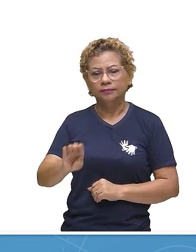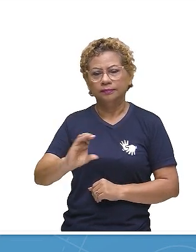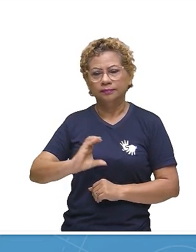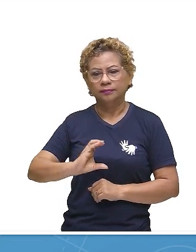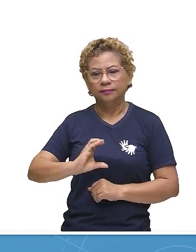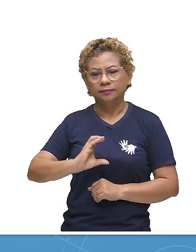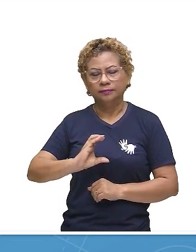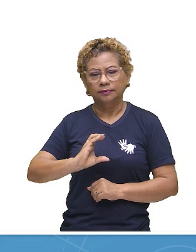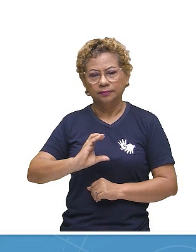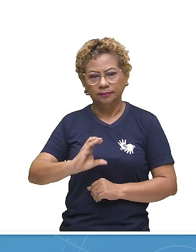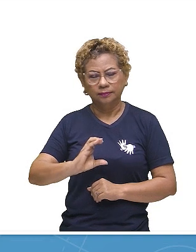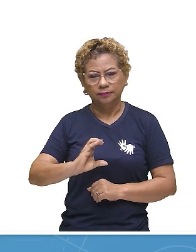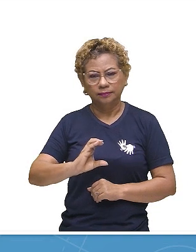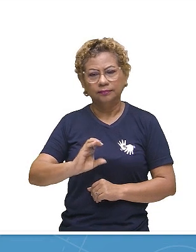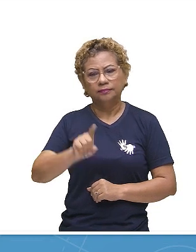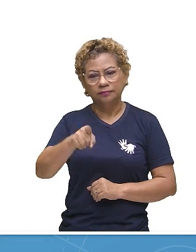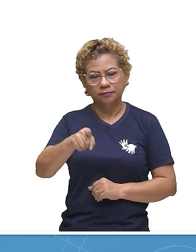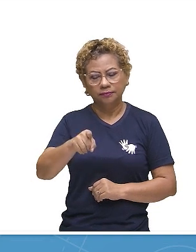a 0,99.